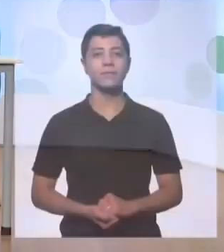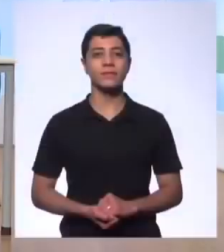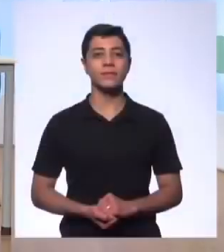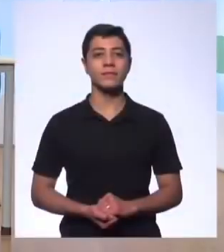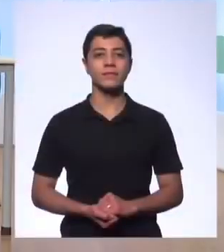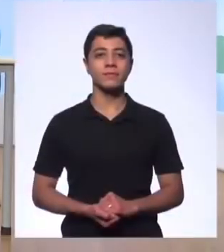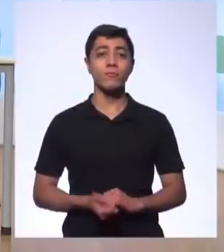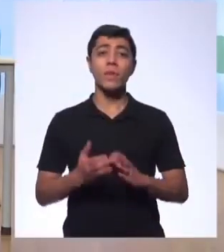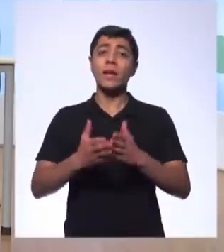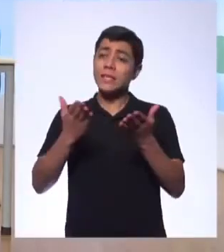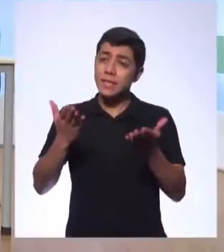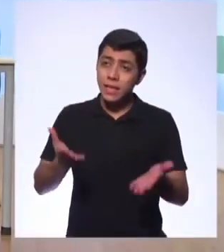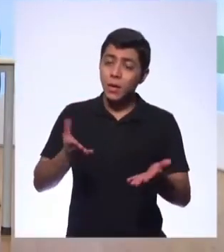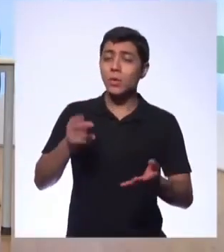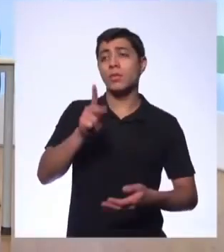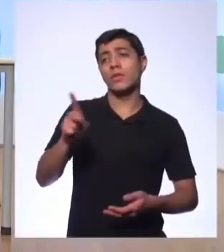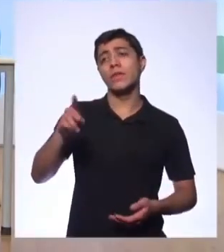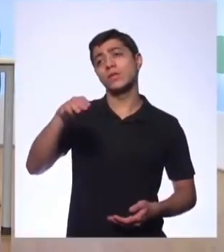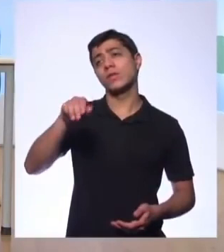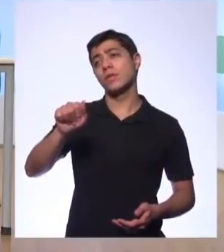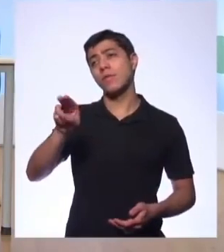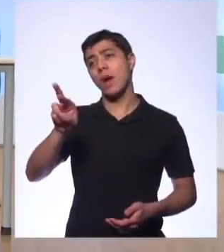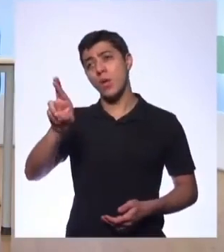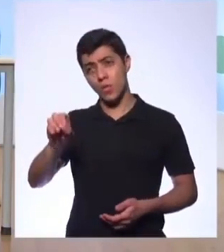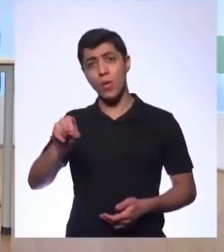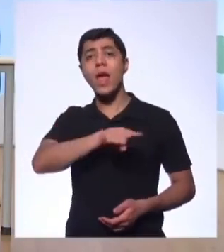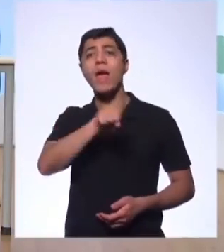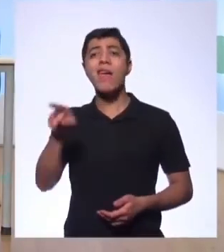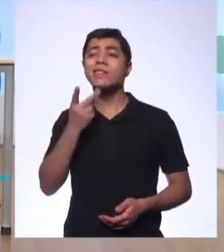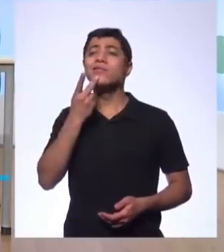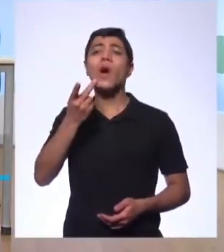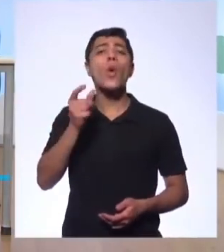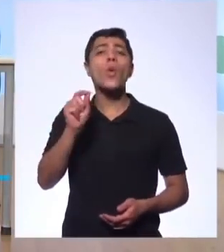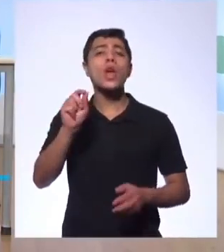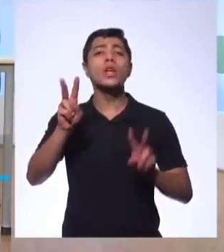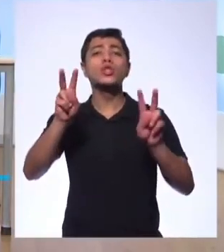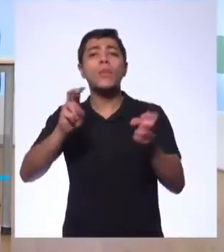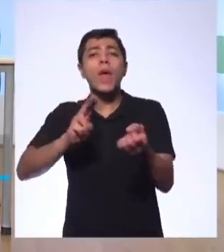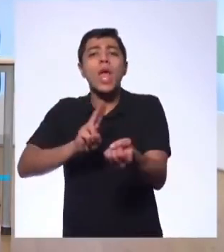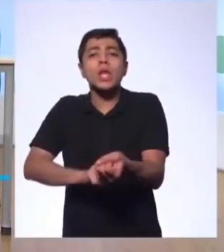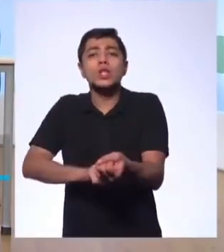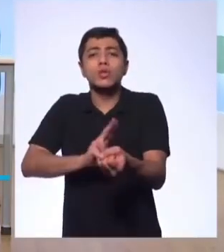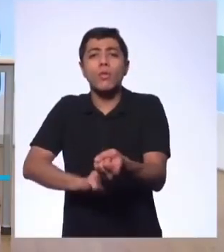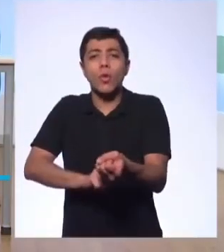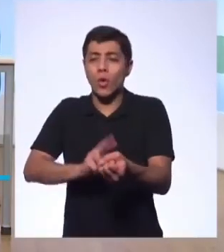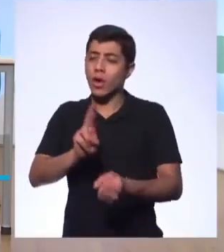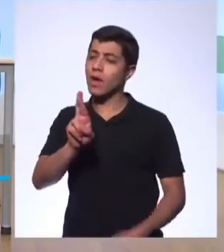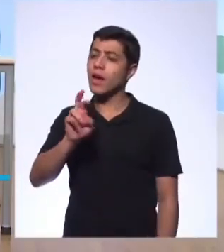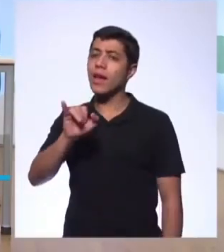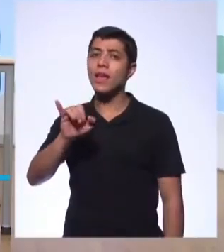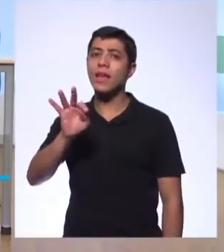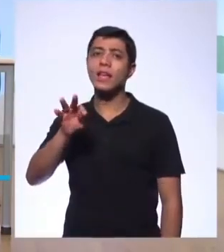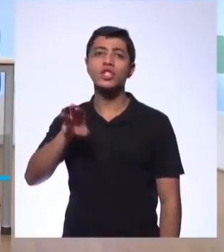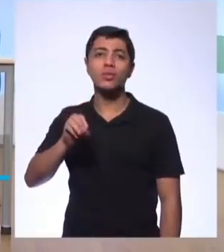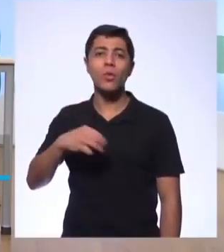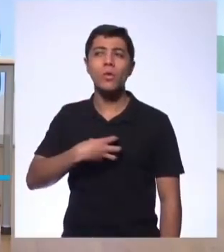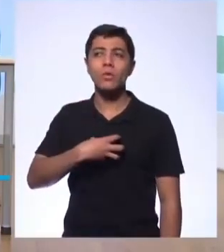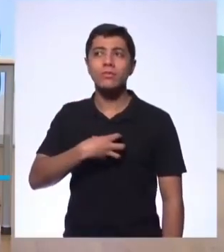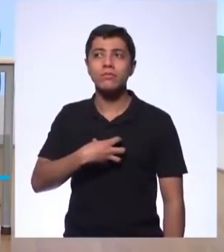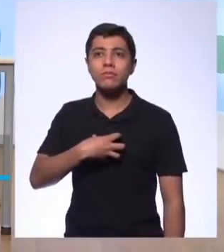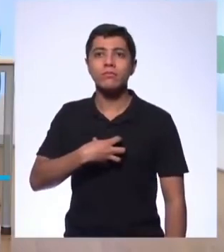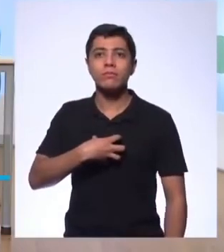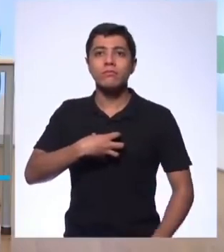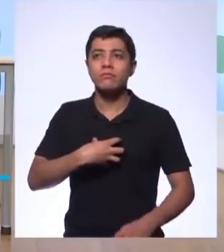Então, professor Mauro, eles falam muito em relação a ritmo para dar musicalidade, então eles acreditam que isso dá o ritmo, dá a musicalidade para o